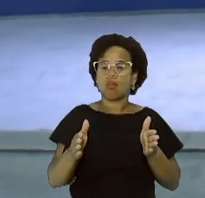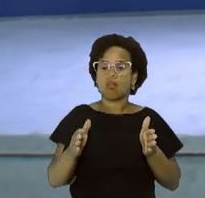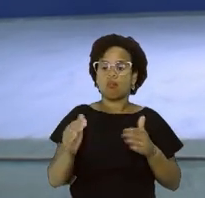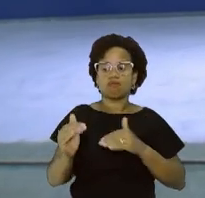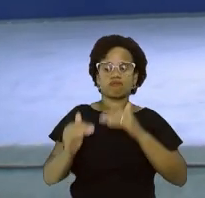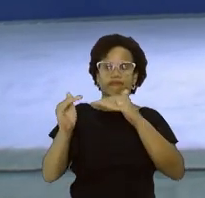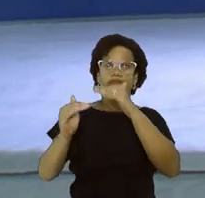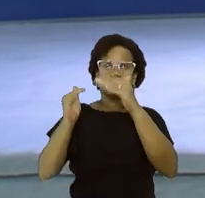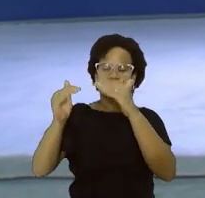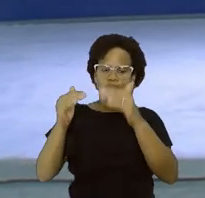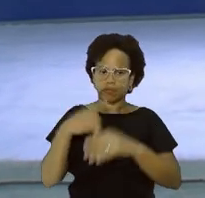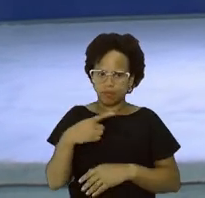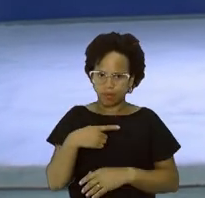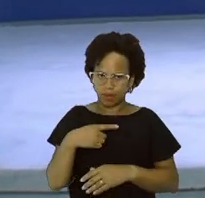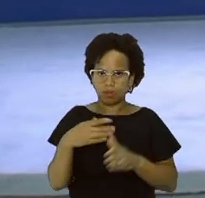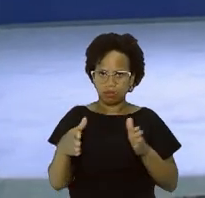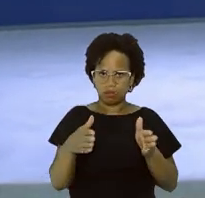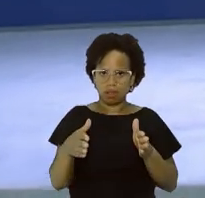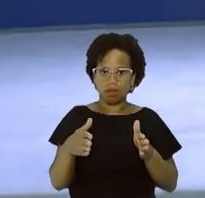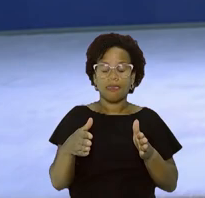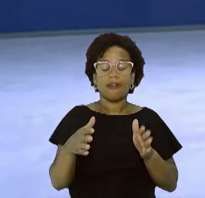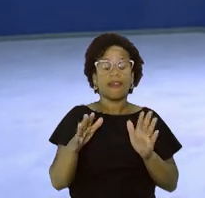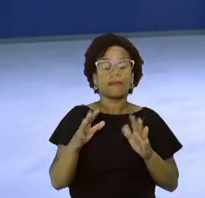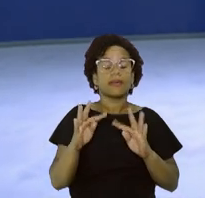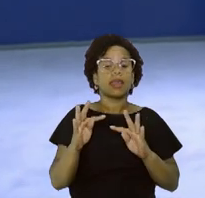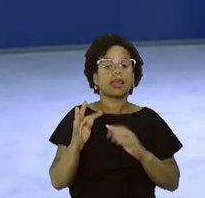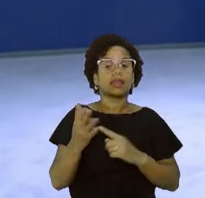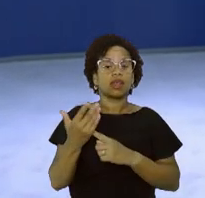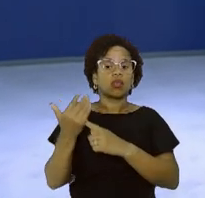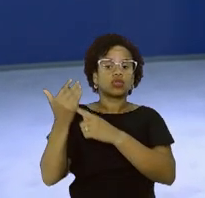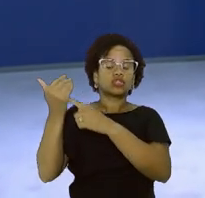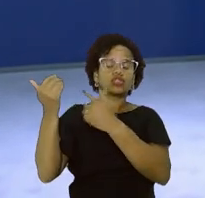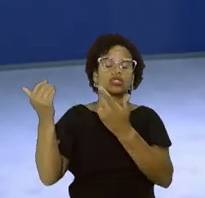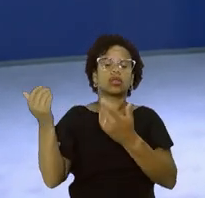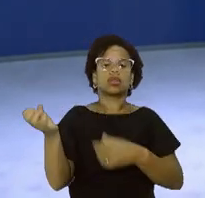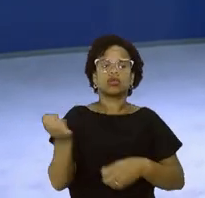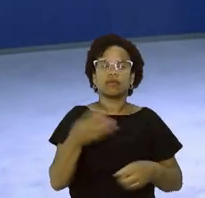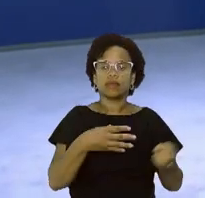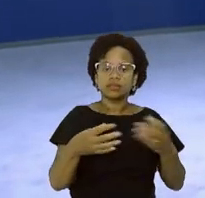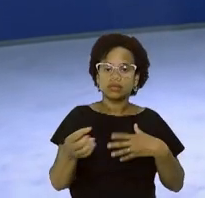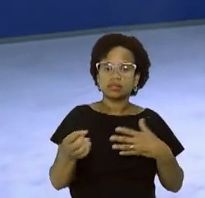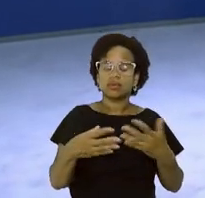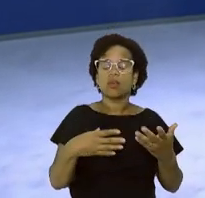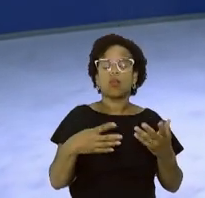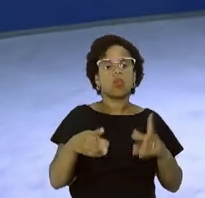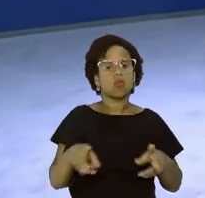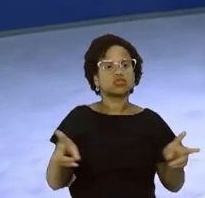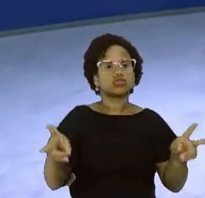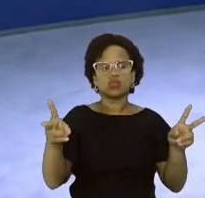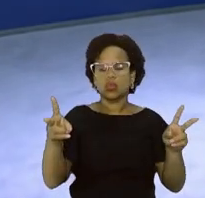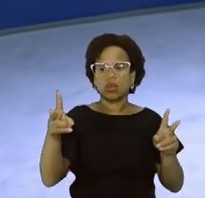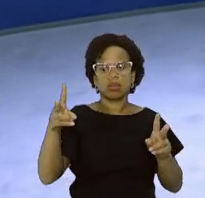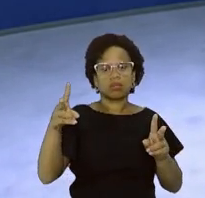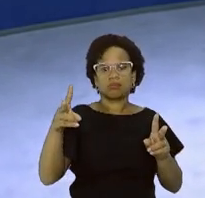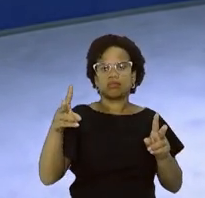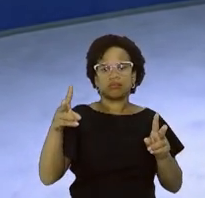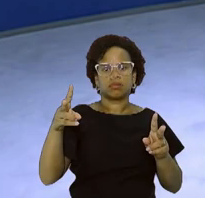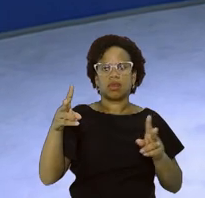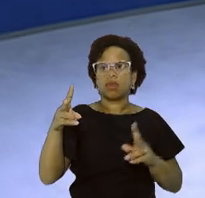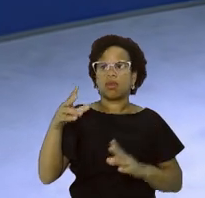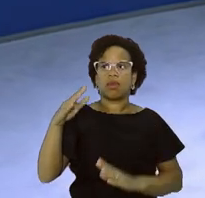as tecnologias e o que a Inovação ela continua e a inexorável então não não